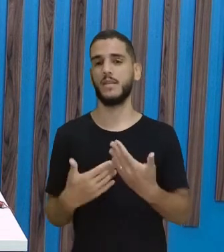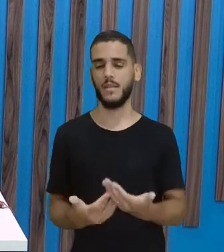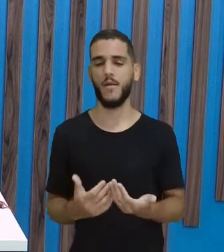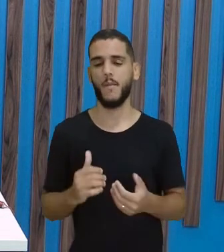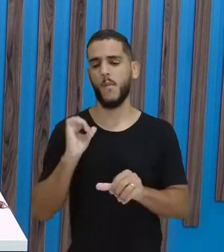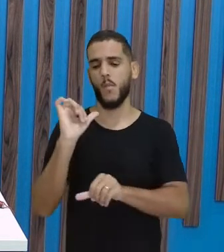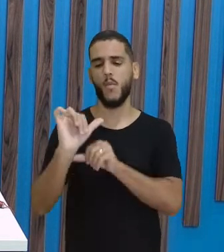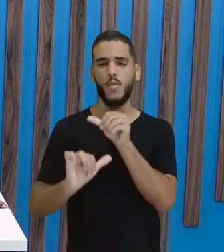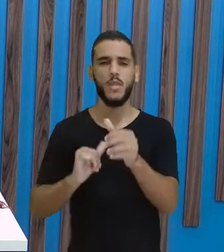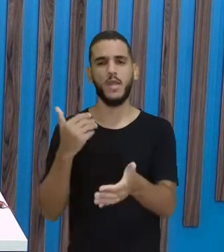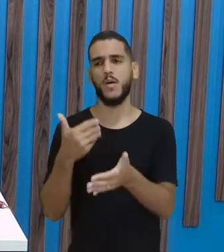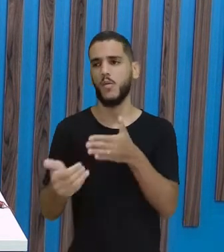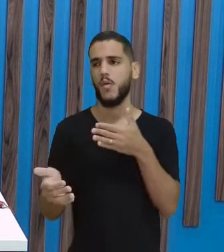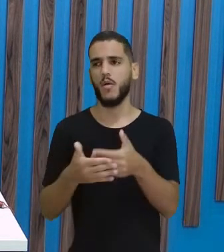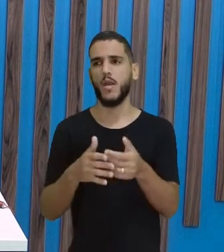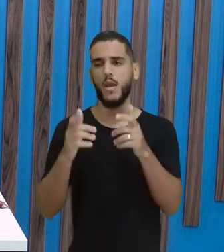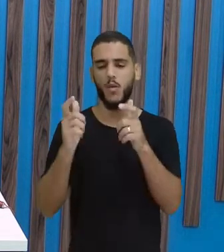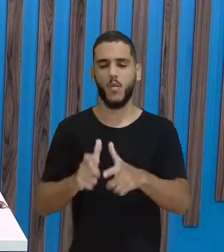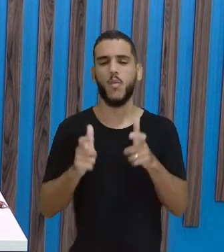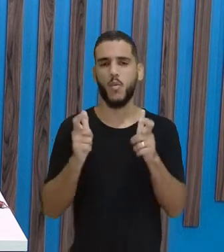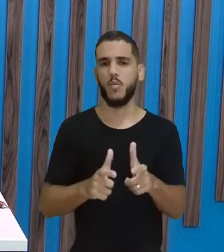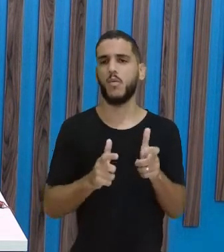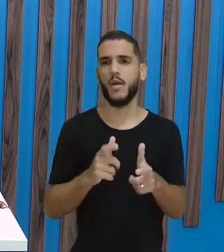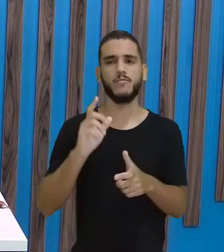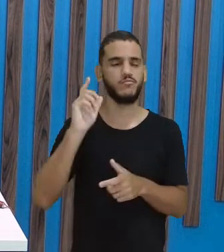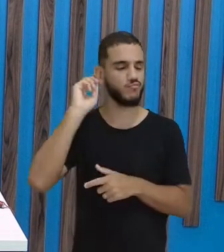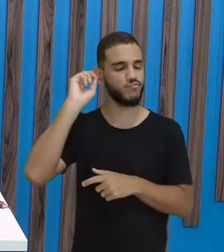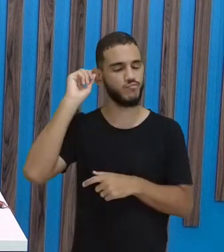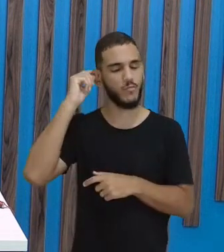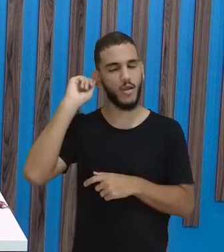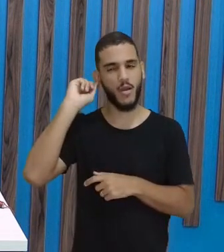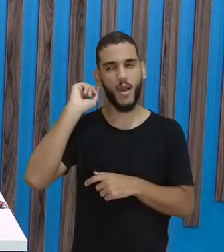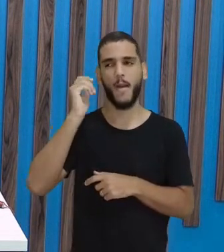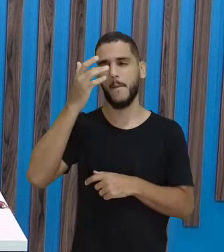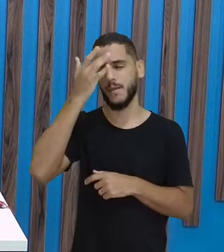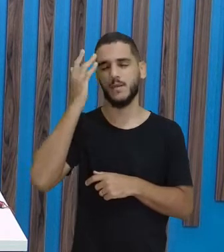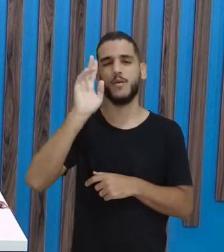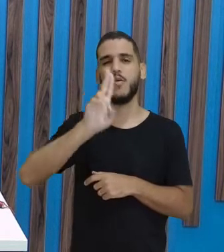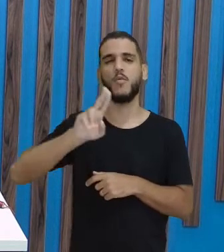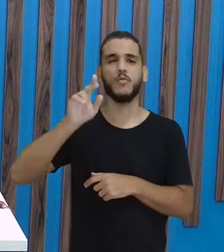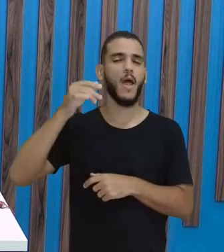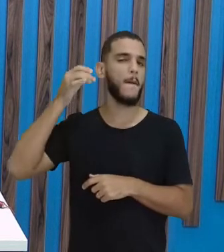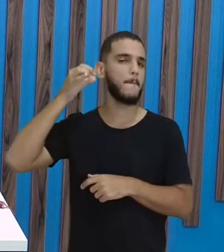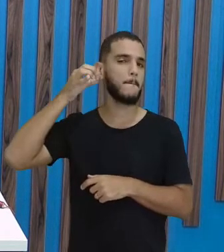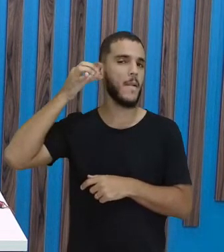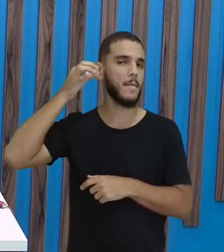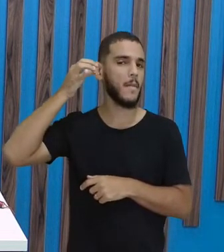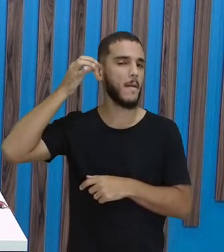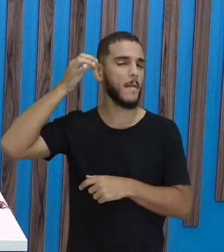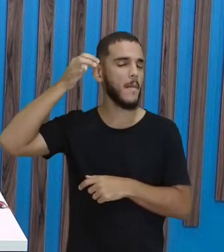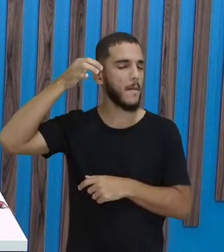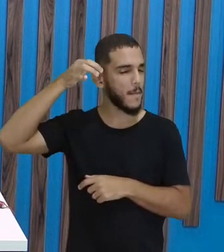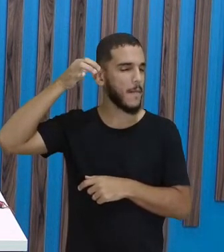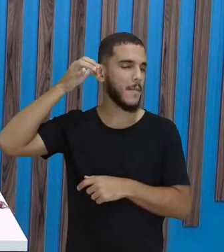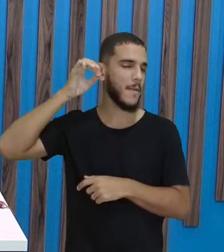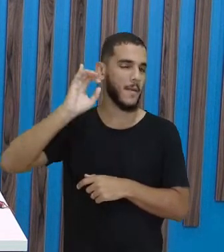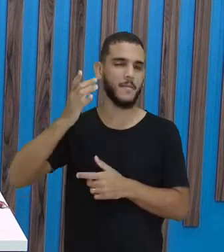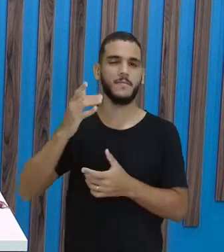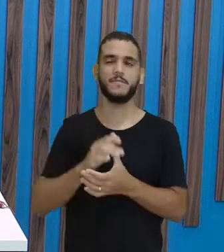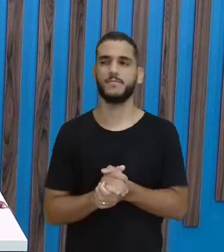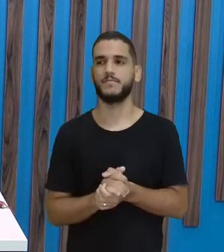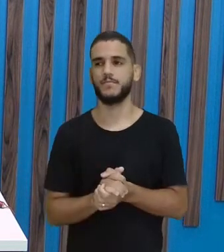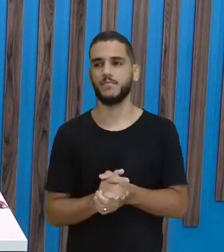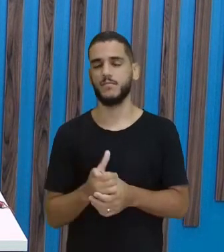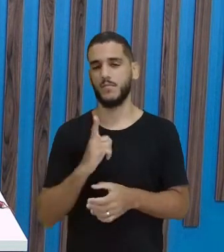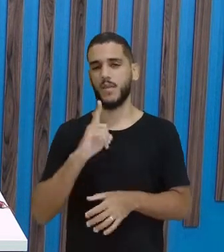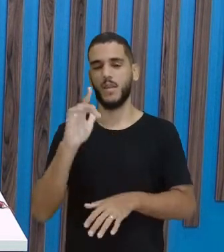da orelha, se você for mexer aqui na orelha, tem gente que enche de piercing, né? Essa coisa. Tem o maior respeito, né? Eu acho super legal, mas assim